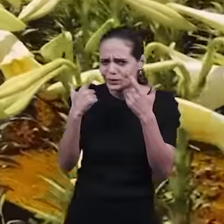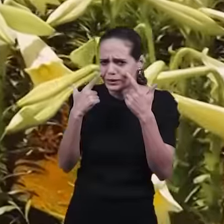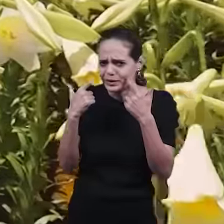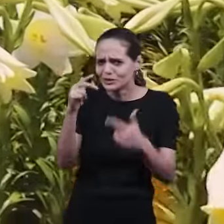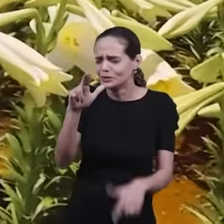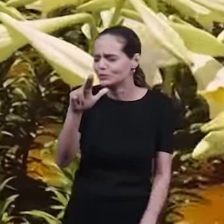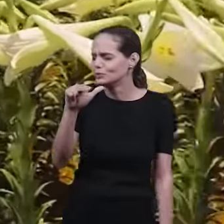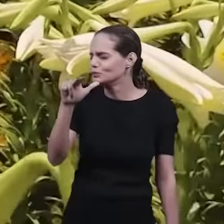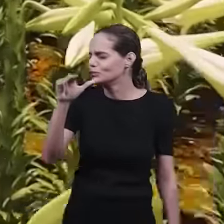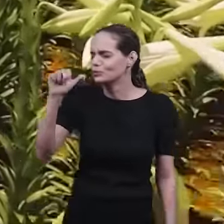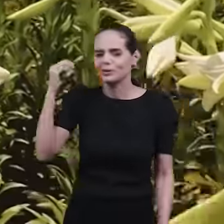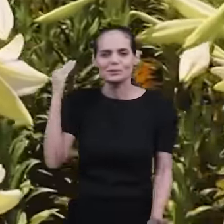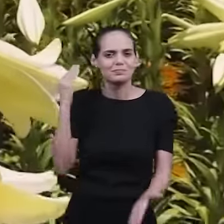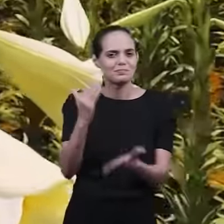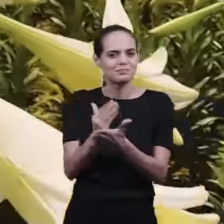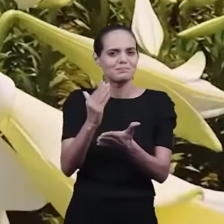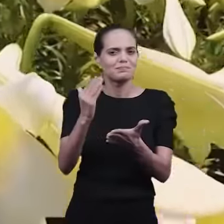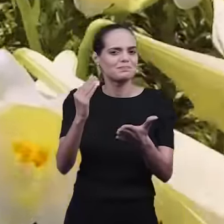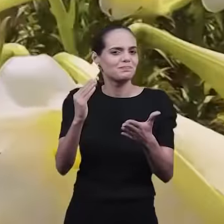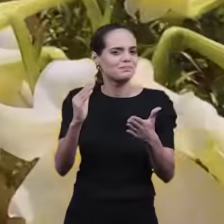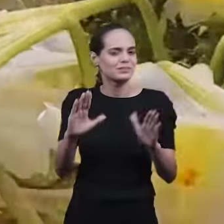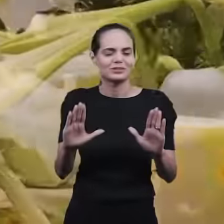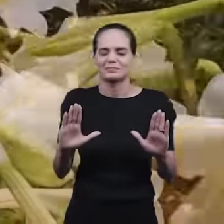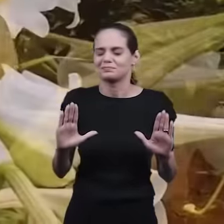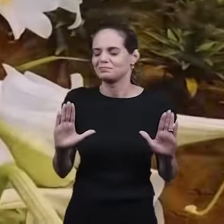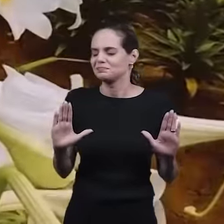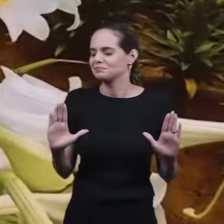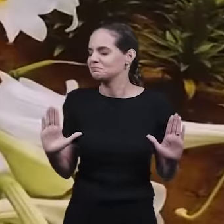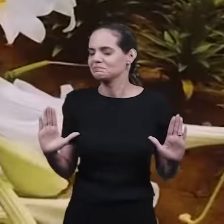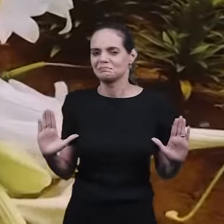sofrer, nunca mais vamos